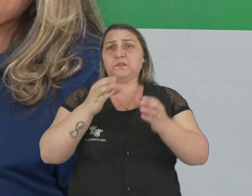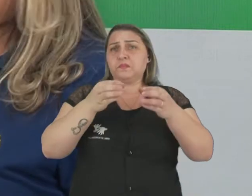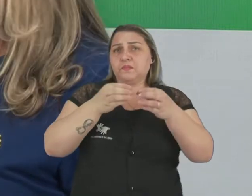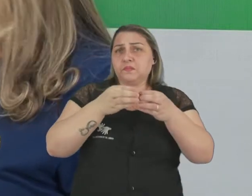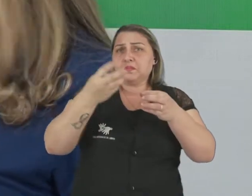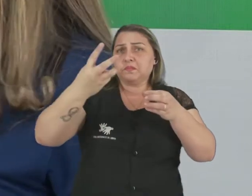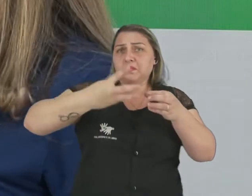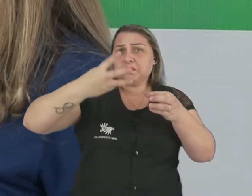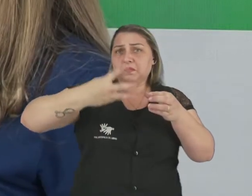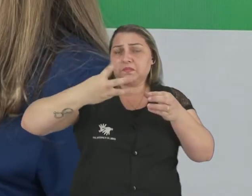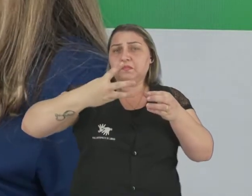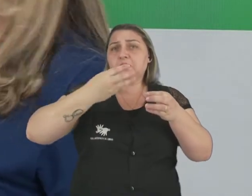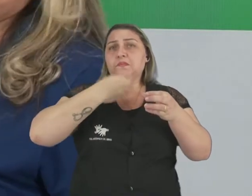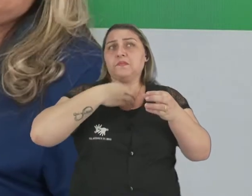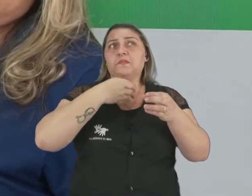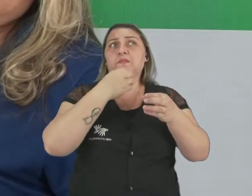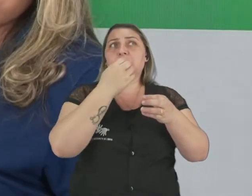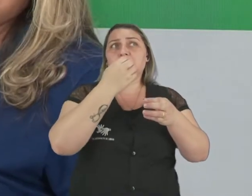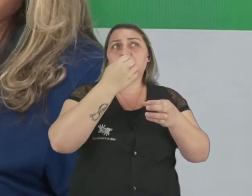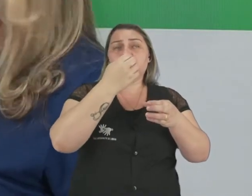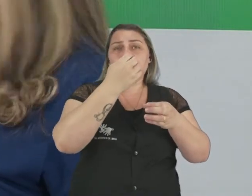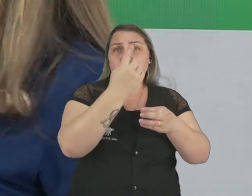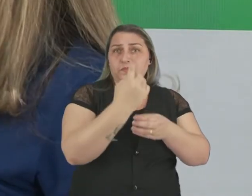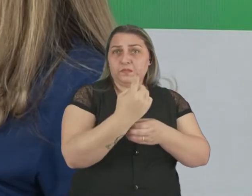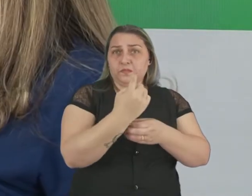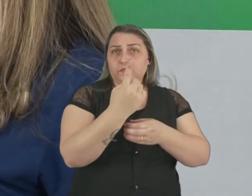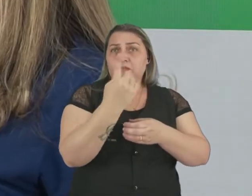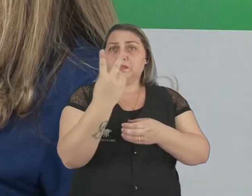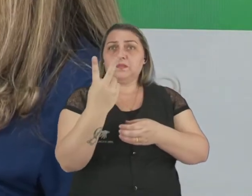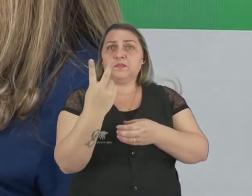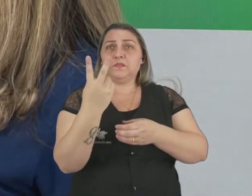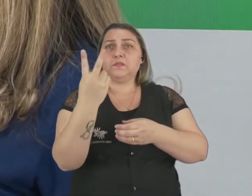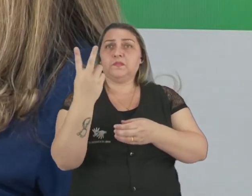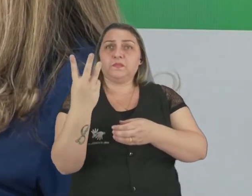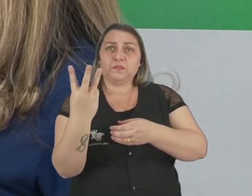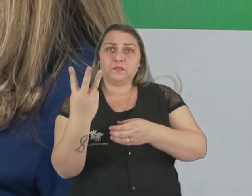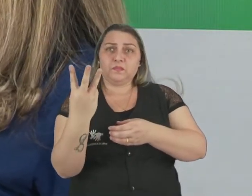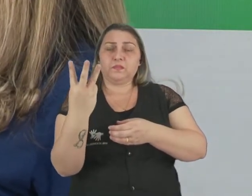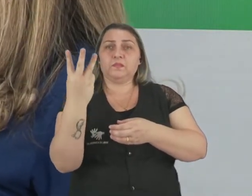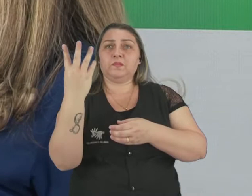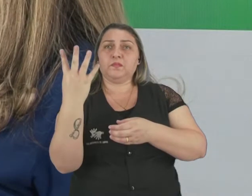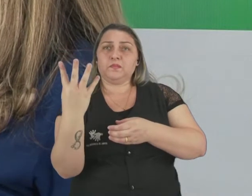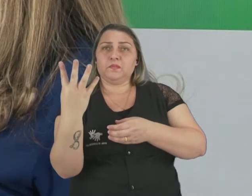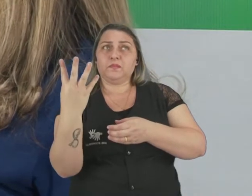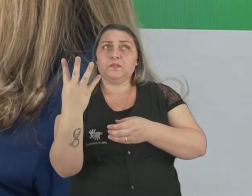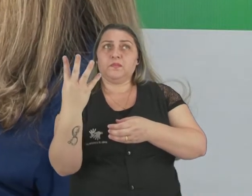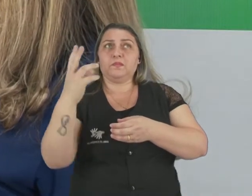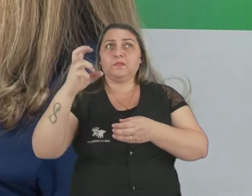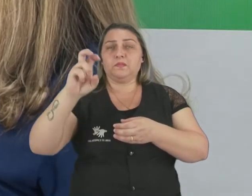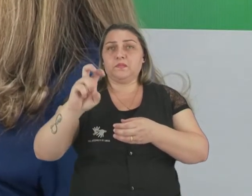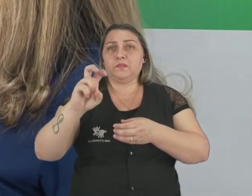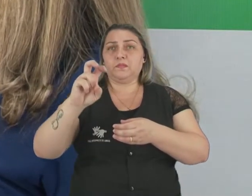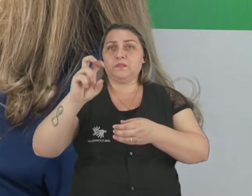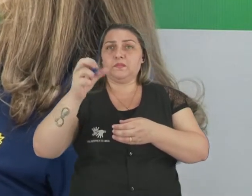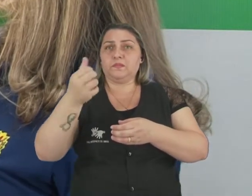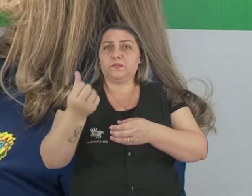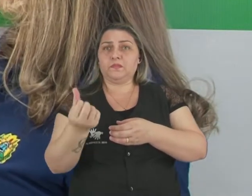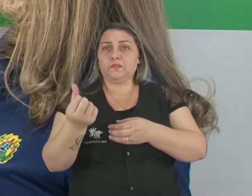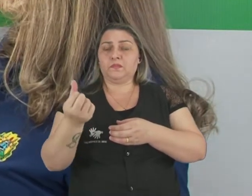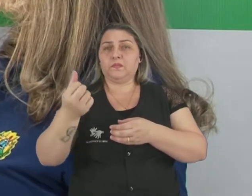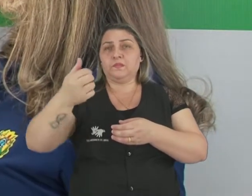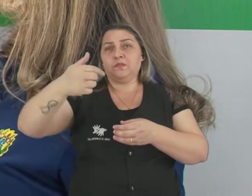conjunto de 3 maçãs? 1, 2, 3, 4,